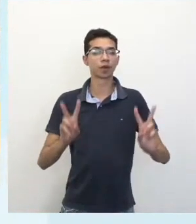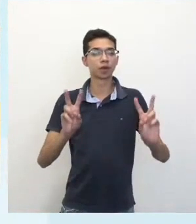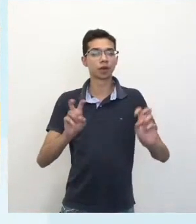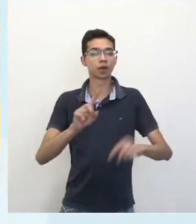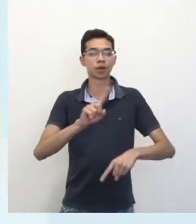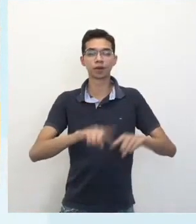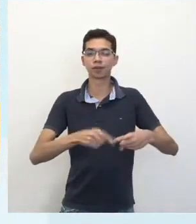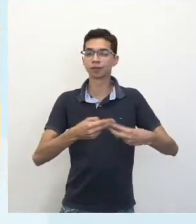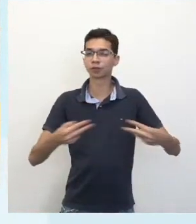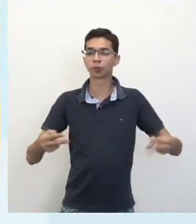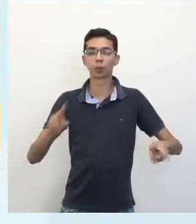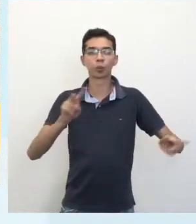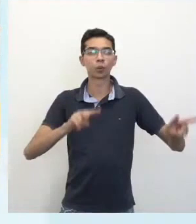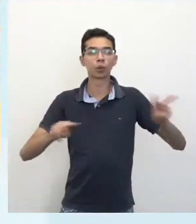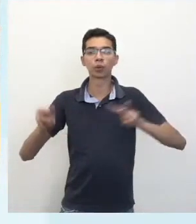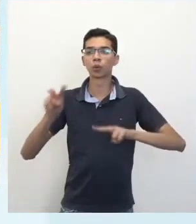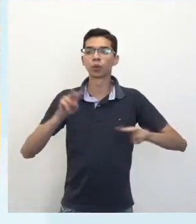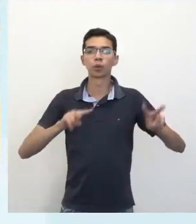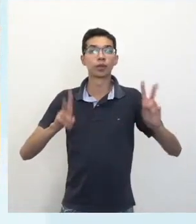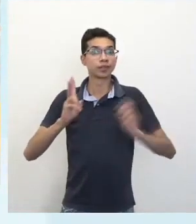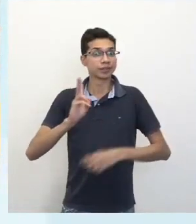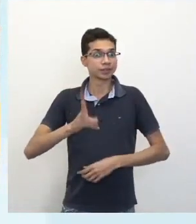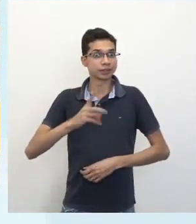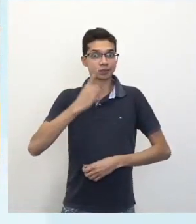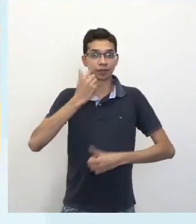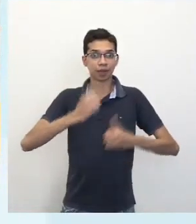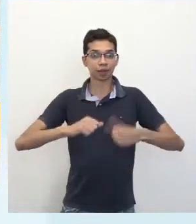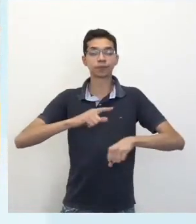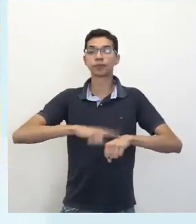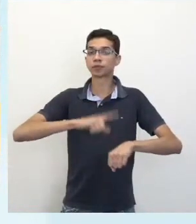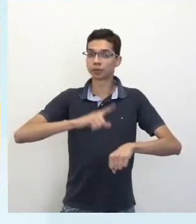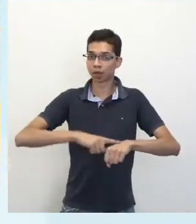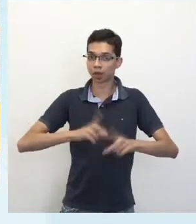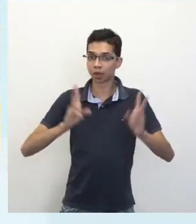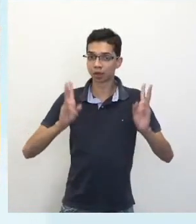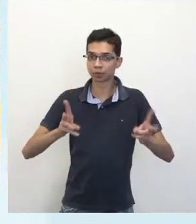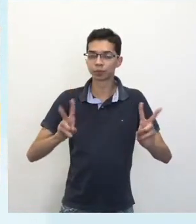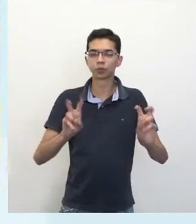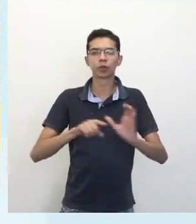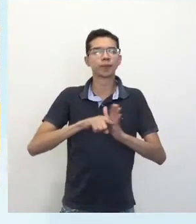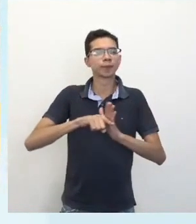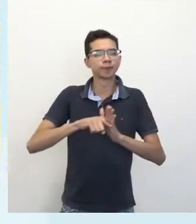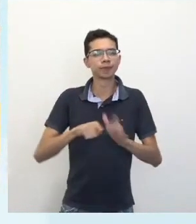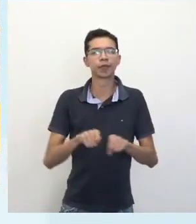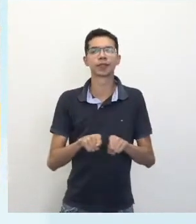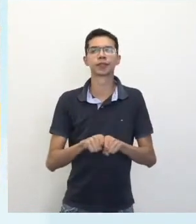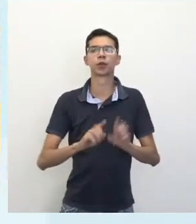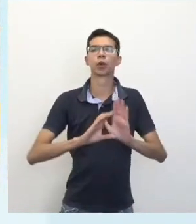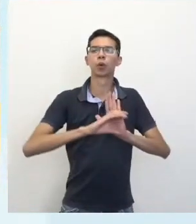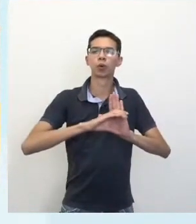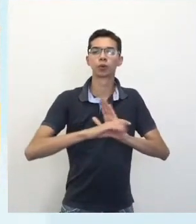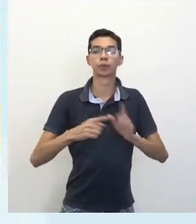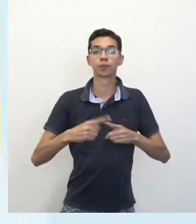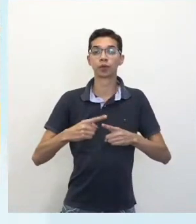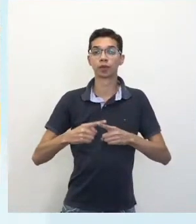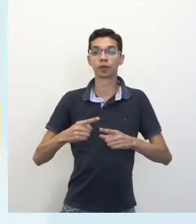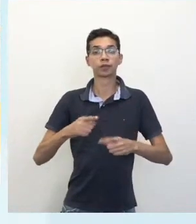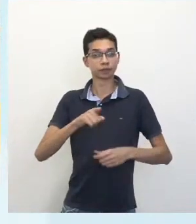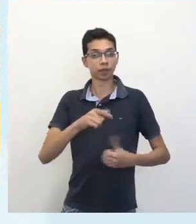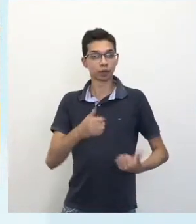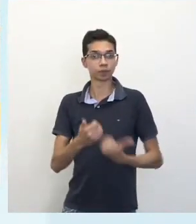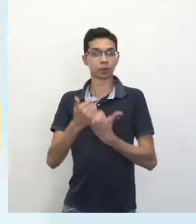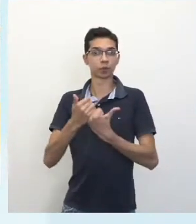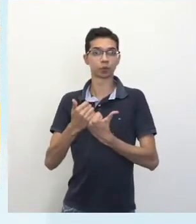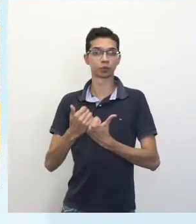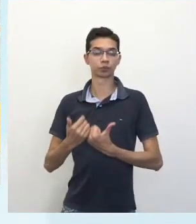o tempo todo, tá? Bem como a parte documental de pesquisa, a parte conceitual, né? Que aí é isso que vai te dar suporte aí para